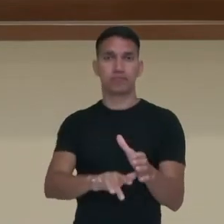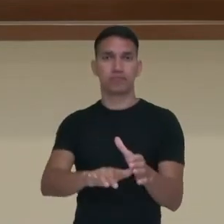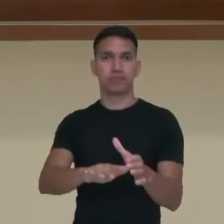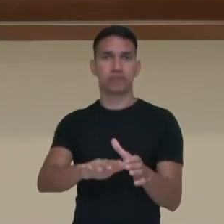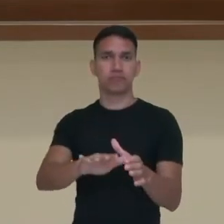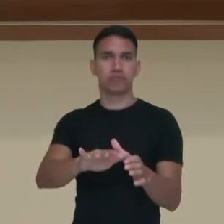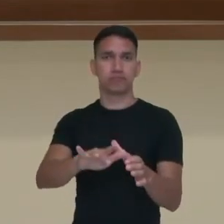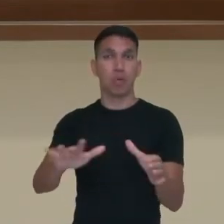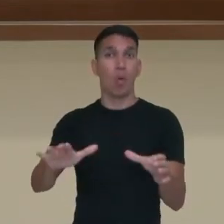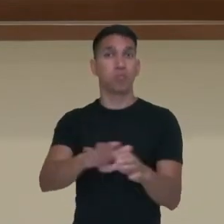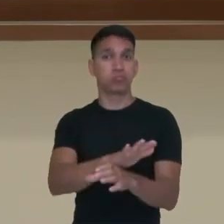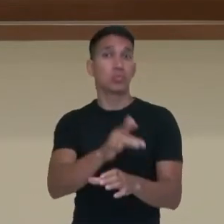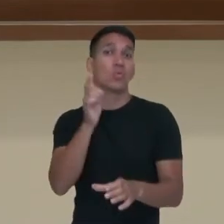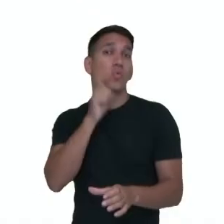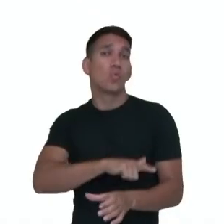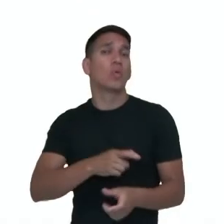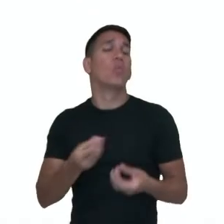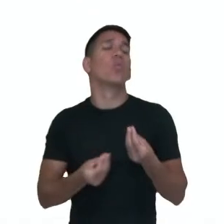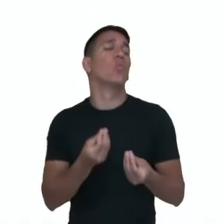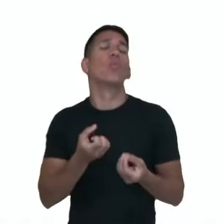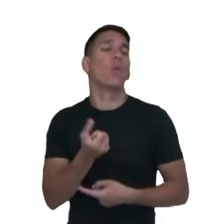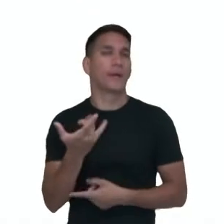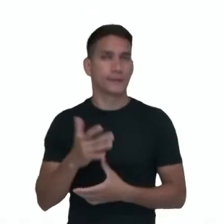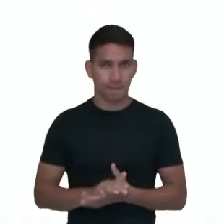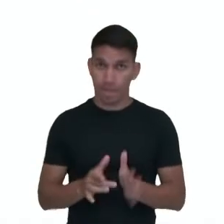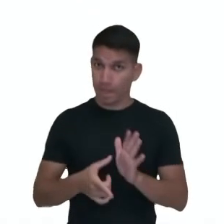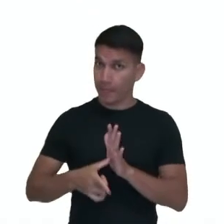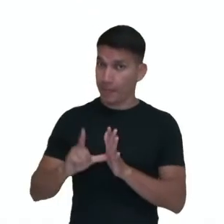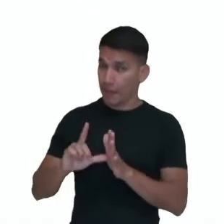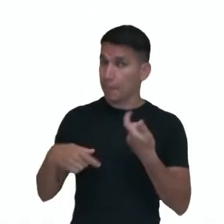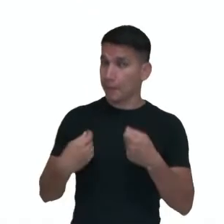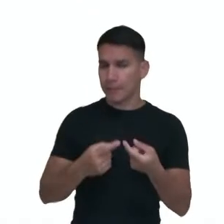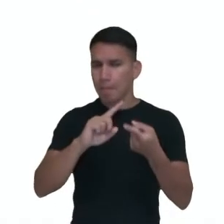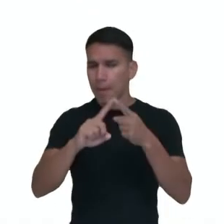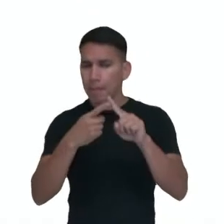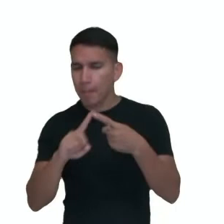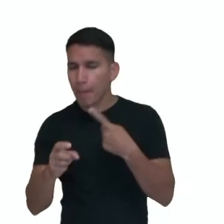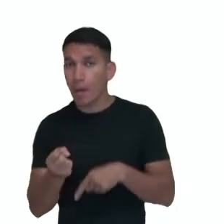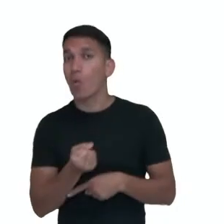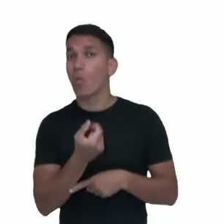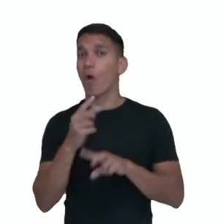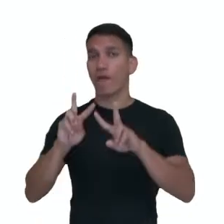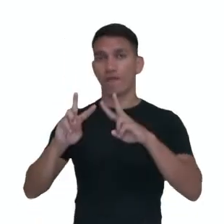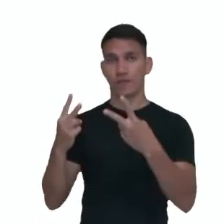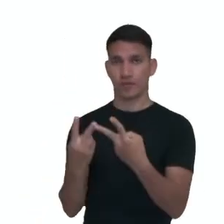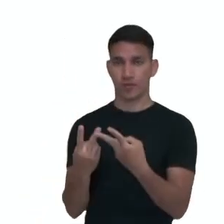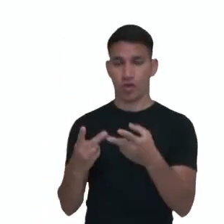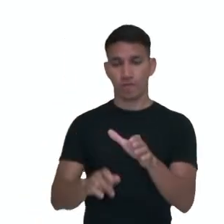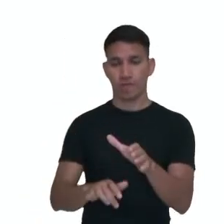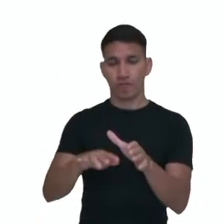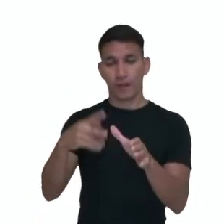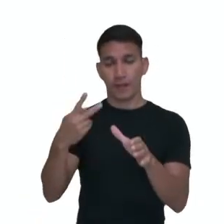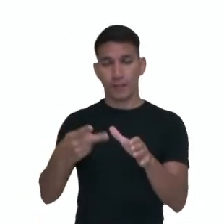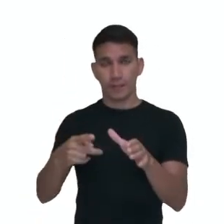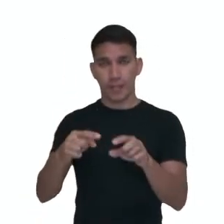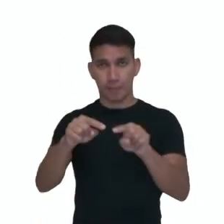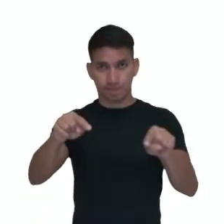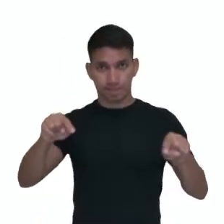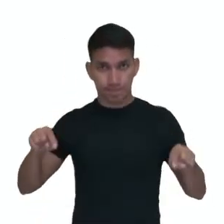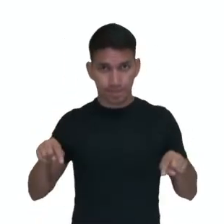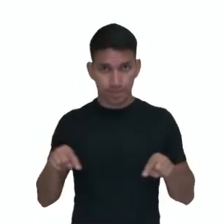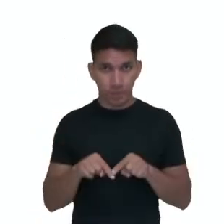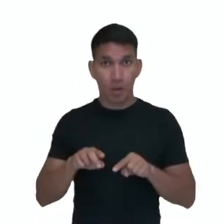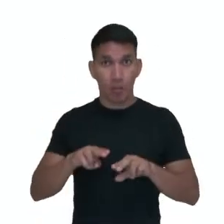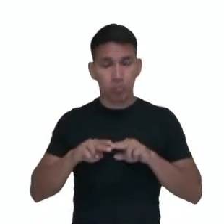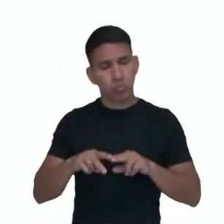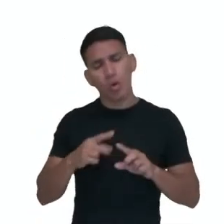fique completamente cheia. Então, primeiro, precisamos calcular o valor do volume dessa piscina. Para isso, vamos multiplicar a